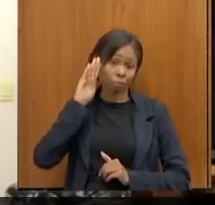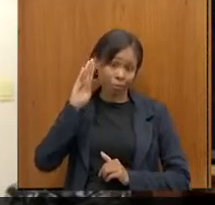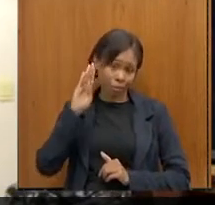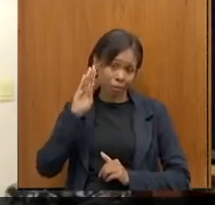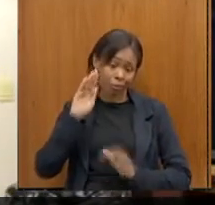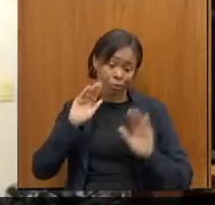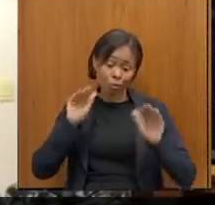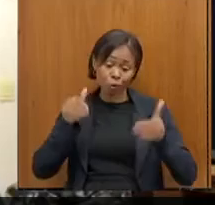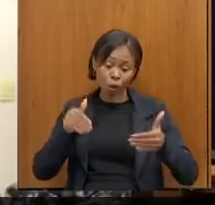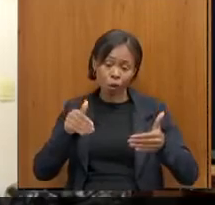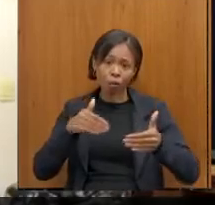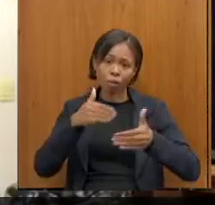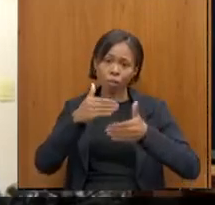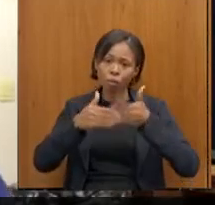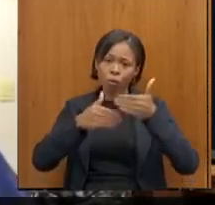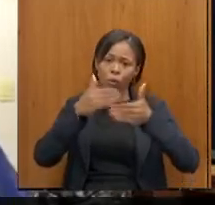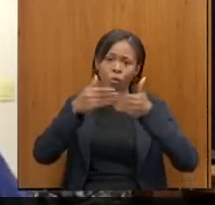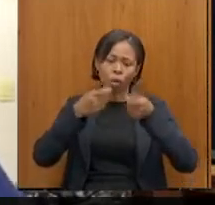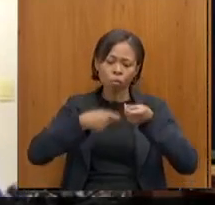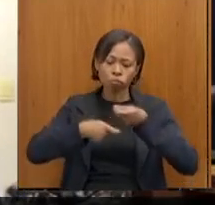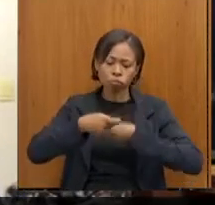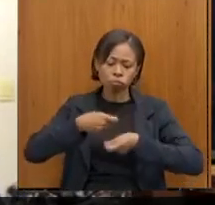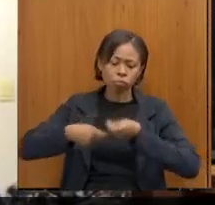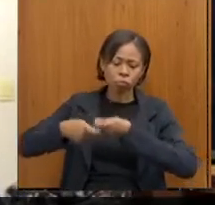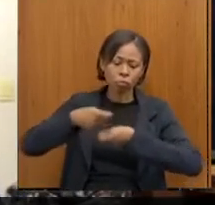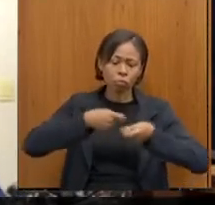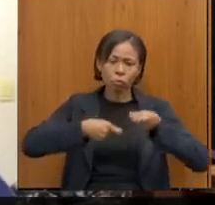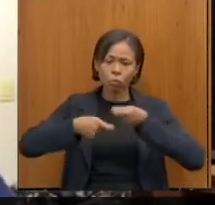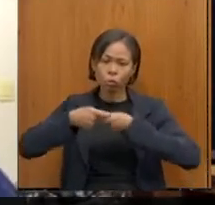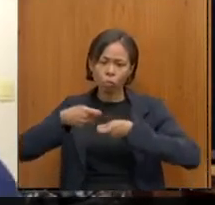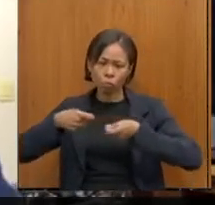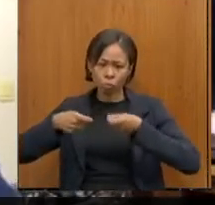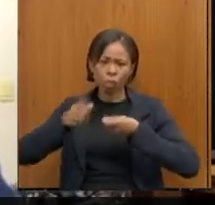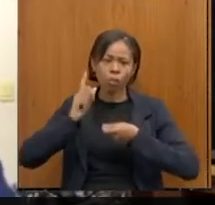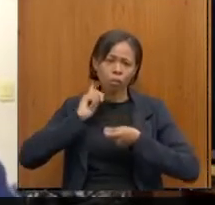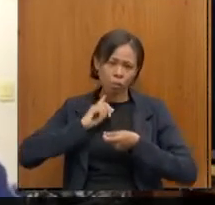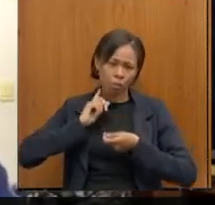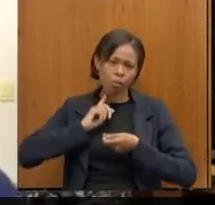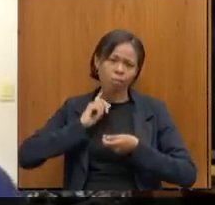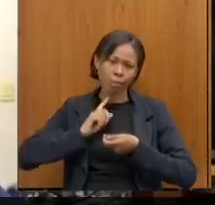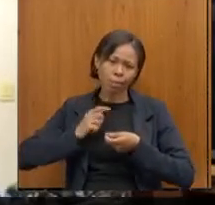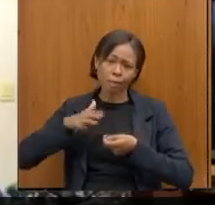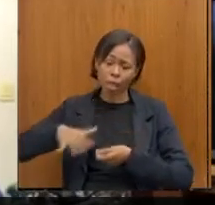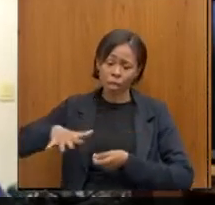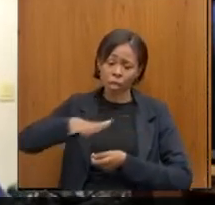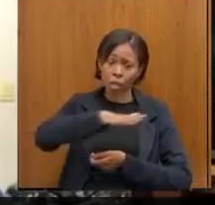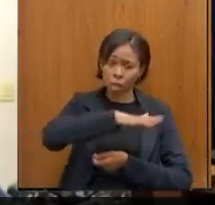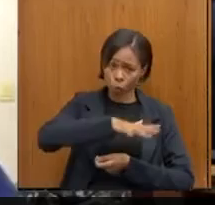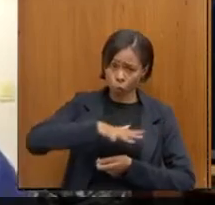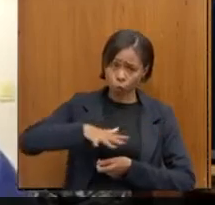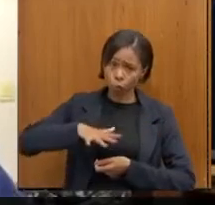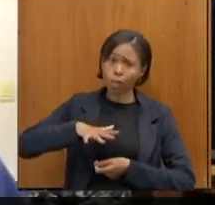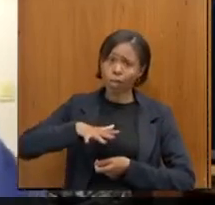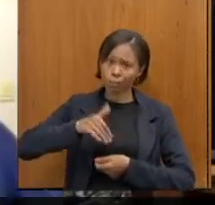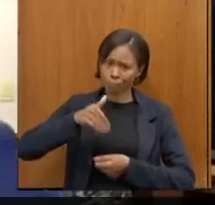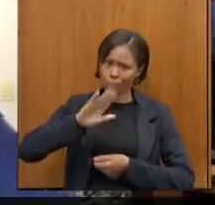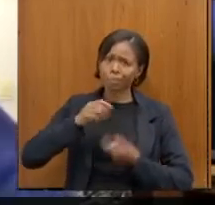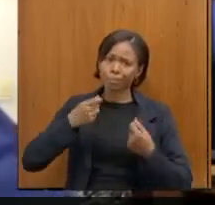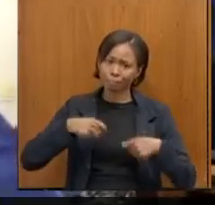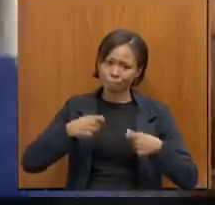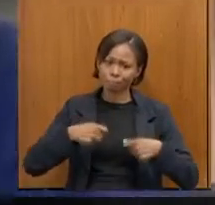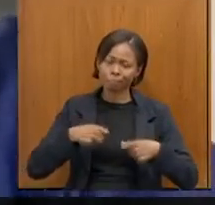especial para as regiões em que precisam É de mais de mais apoio de + suporte